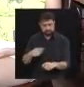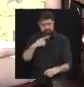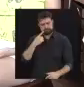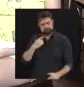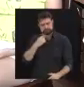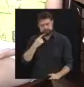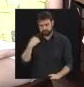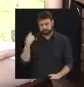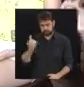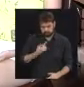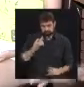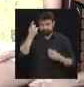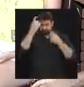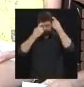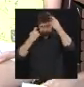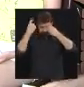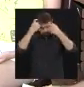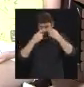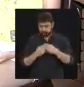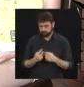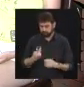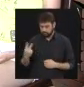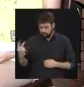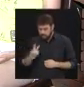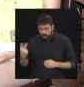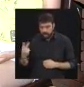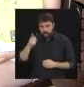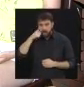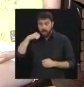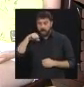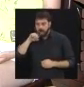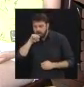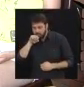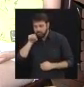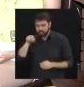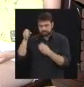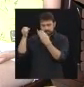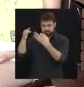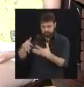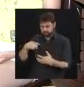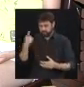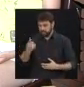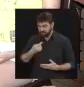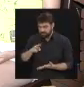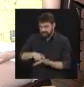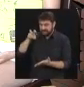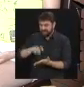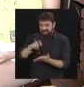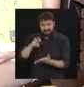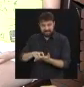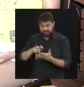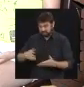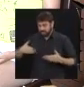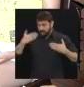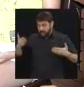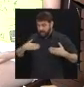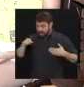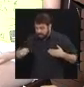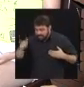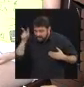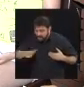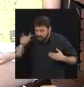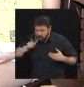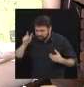né? Então, quando a Kátia menciona, né, de você poder comemorar e festejar cada